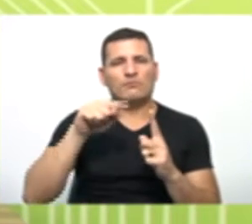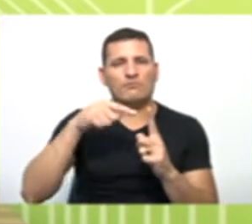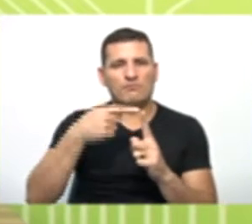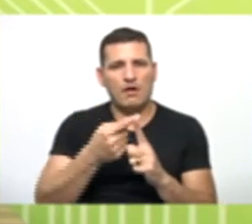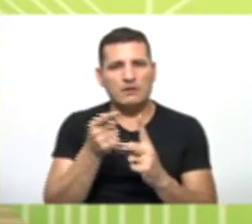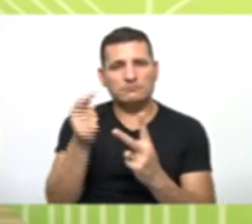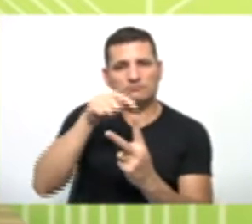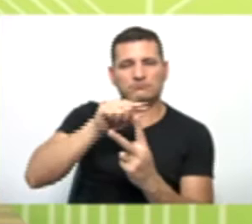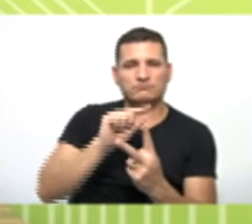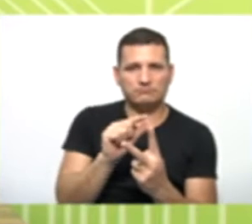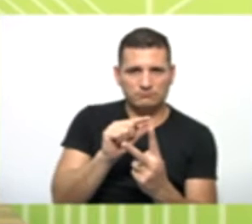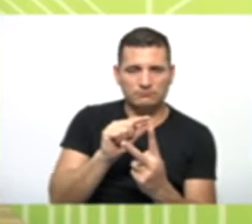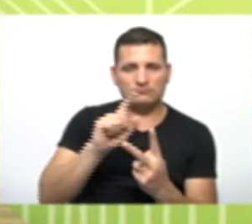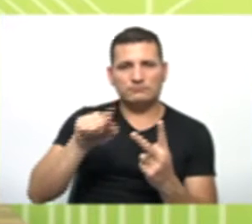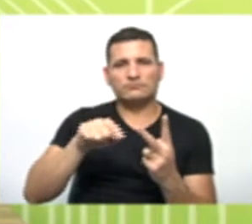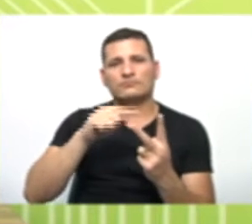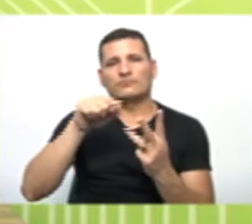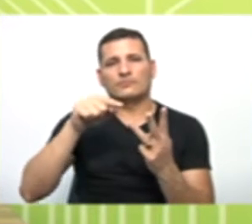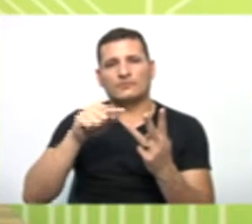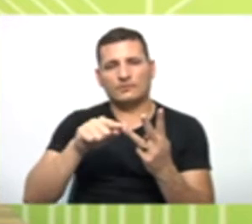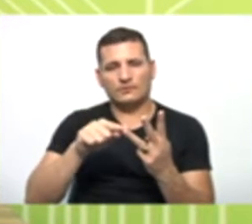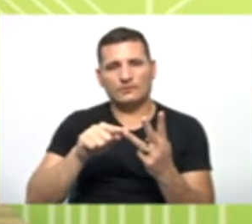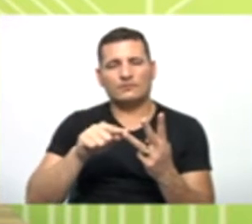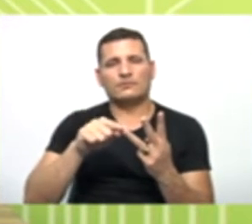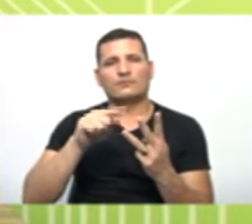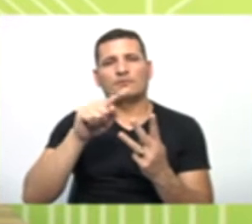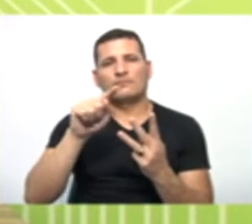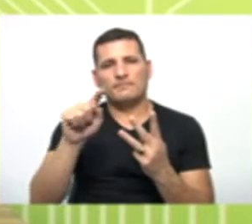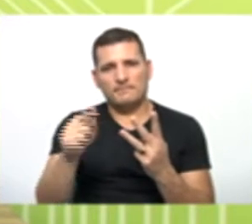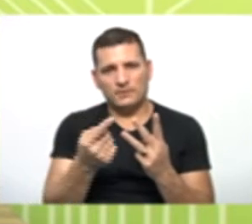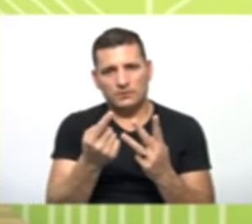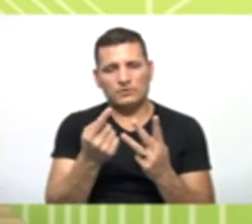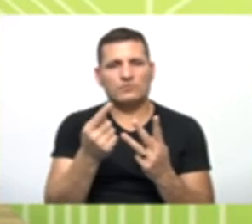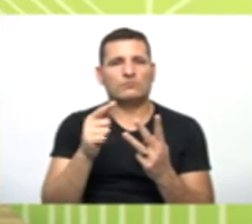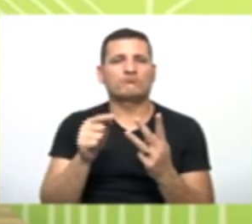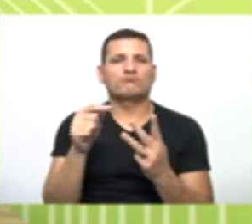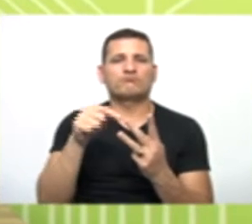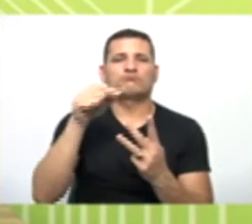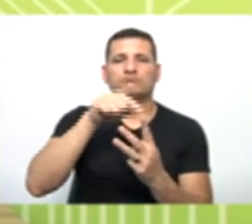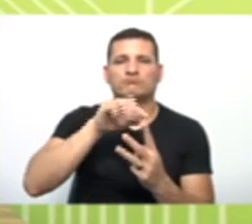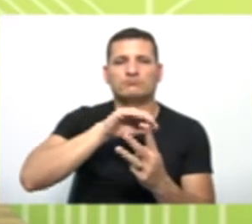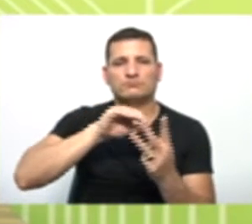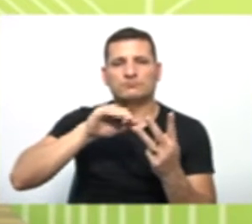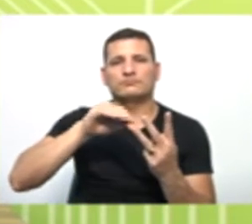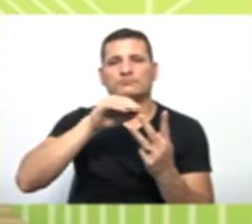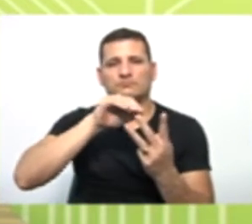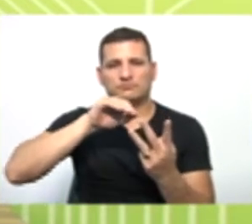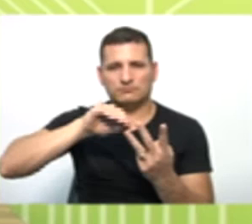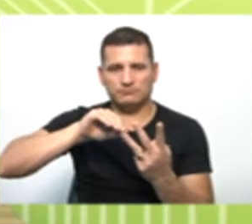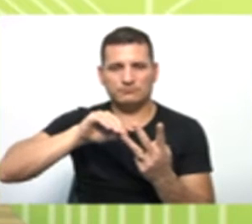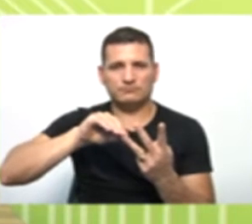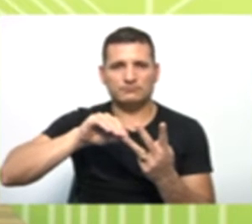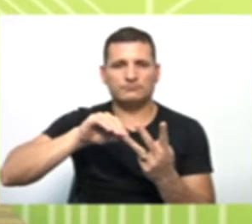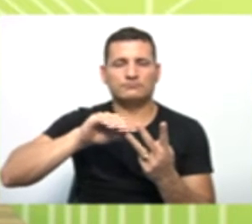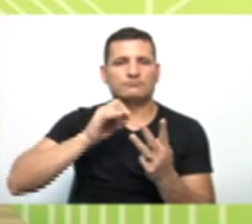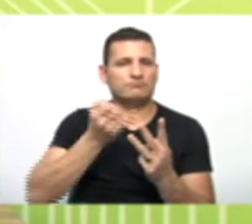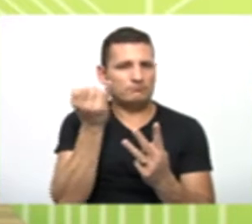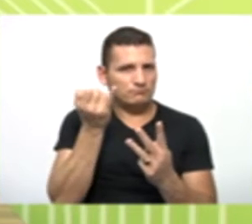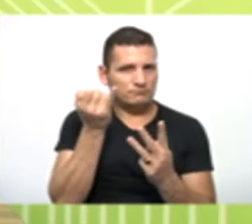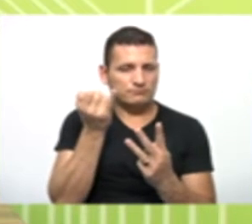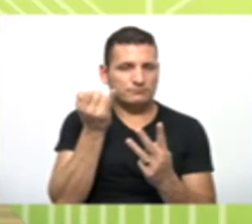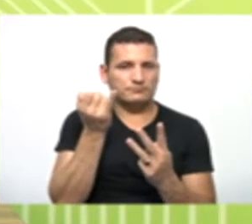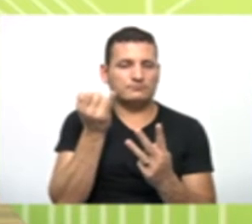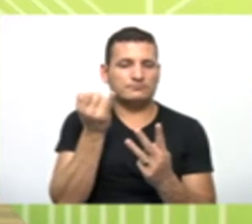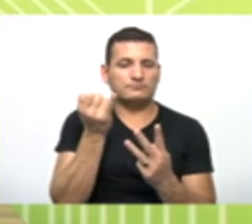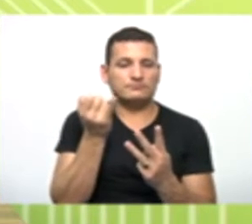mês anterior. No mês 3, o juro vai ser em cima do que gerou nos 2 meses anteriores, correto?